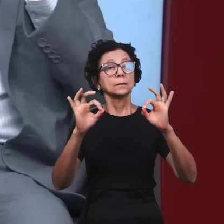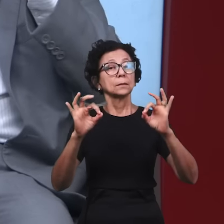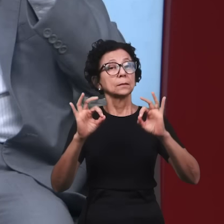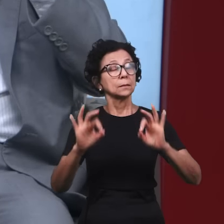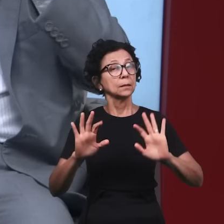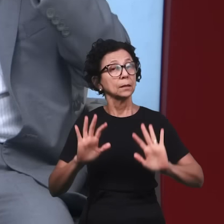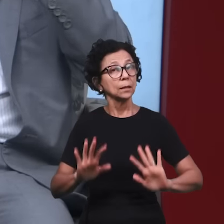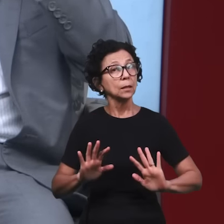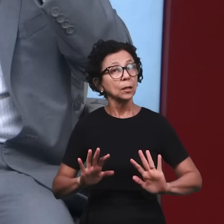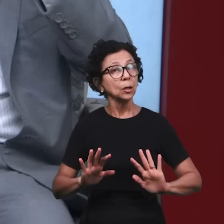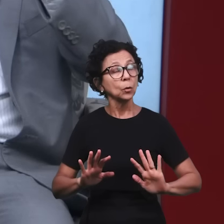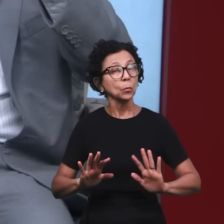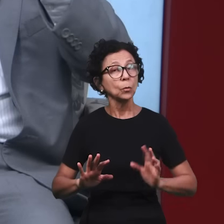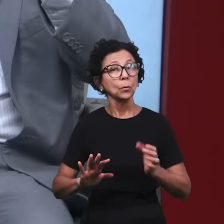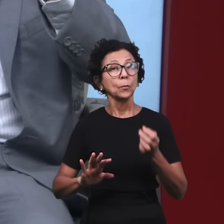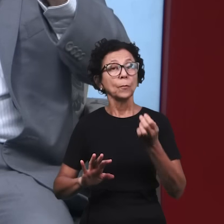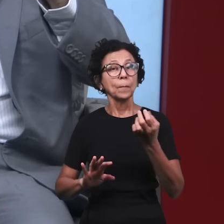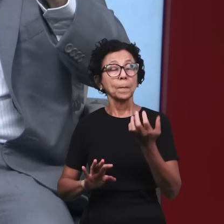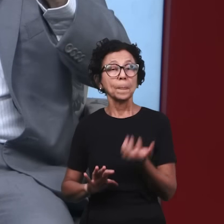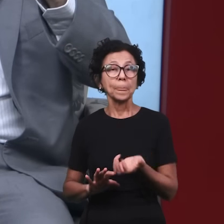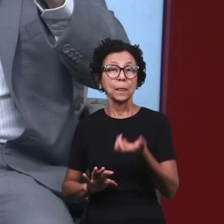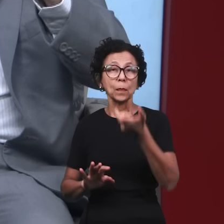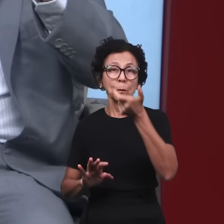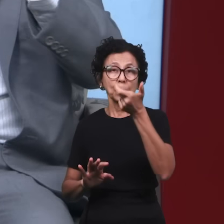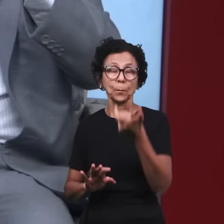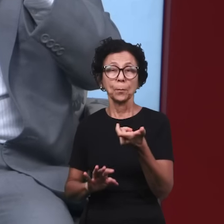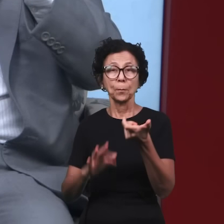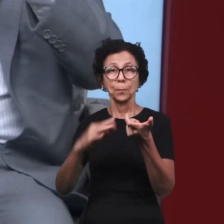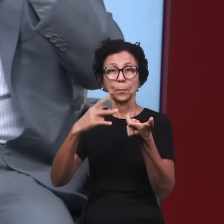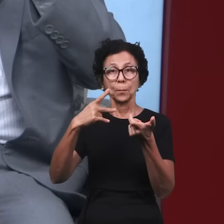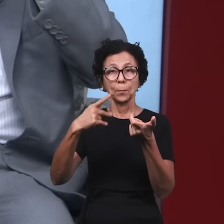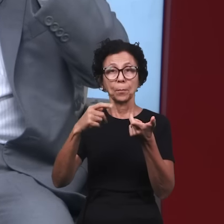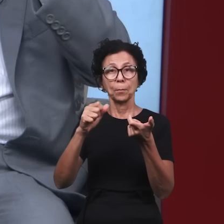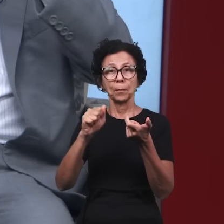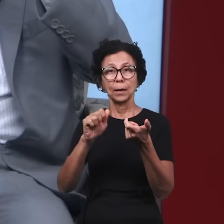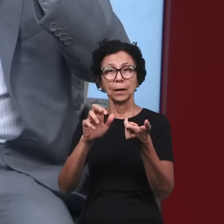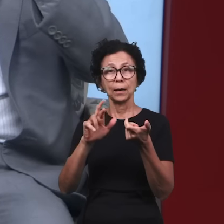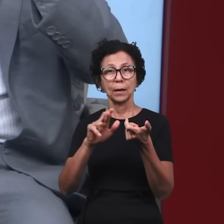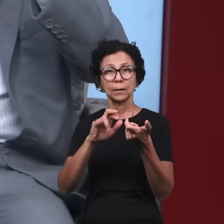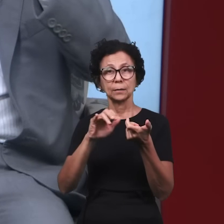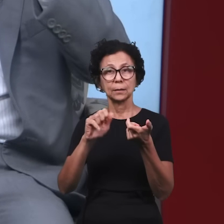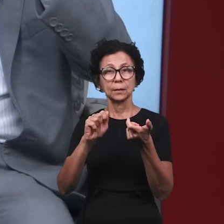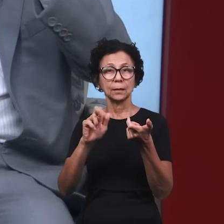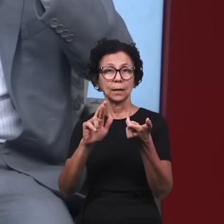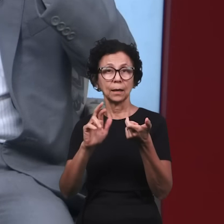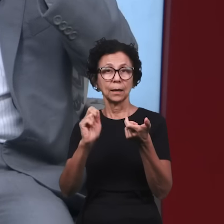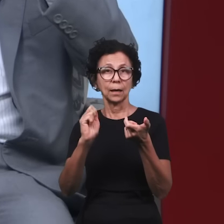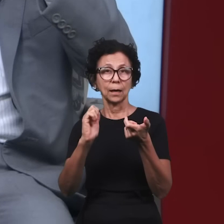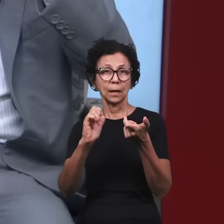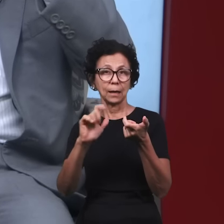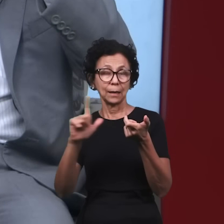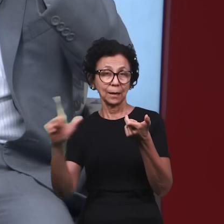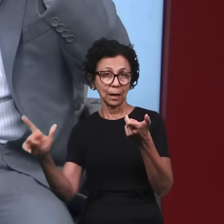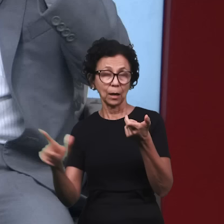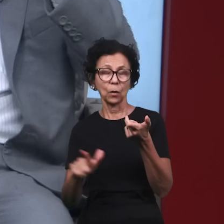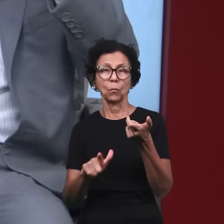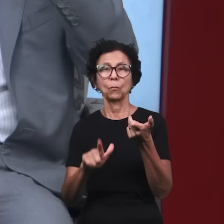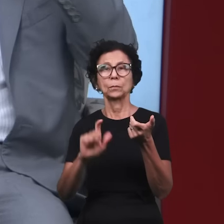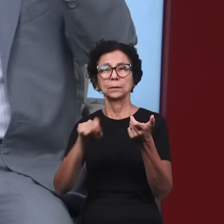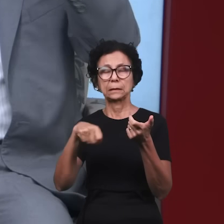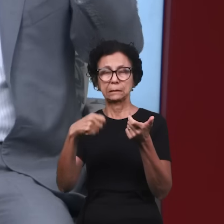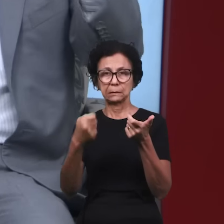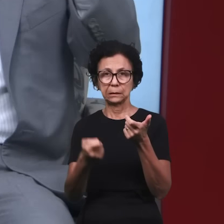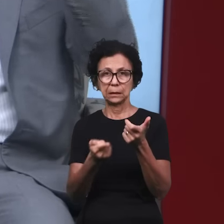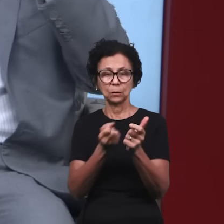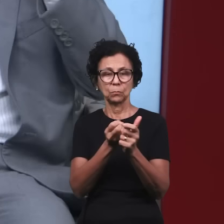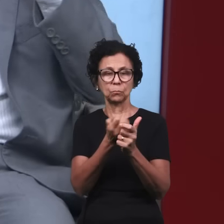atenção na bênção patriarcal, porque exatamente os patriarcas, eles eram